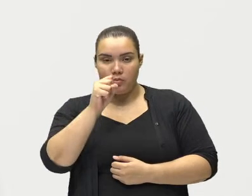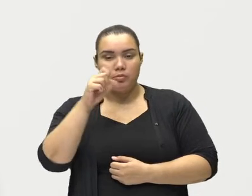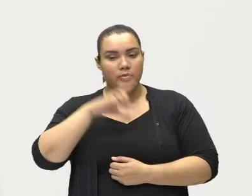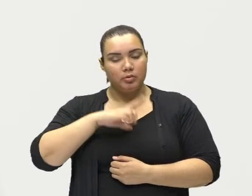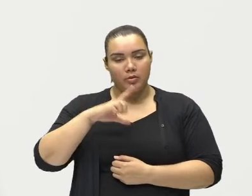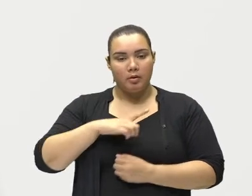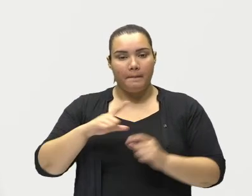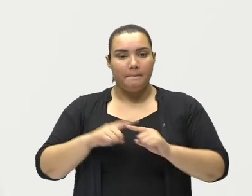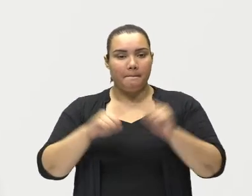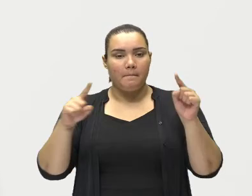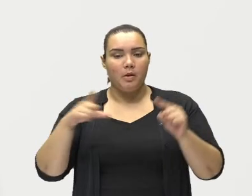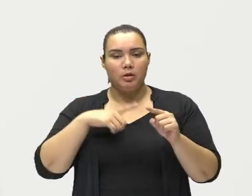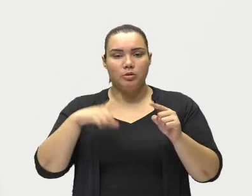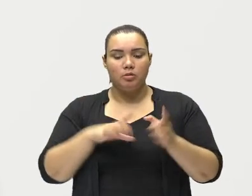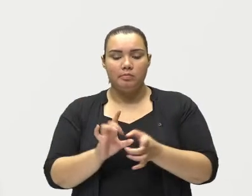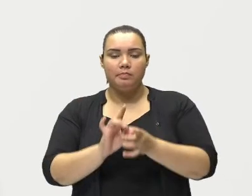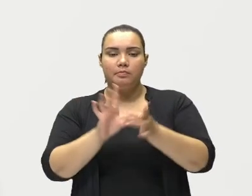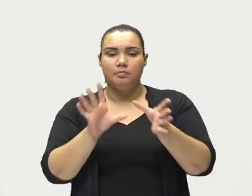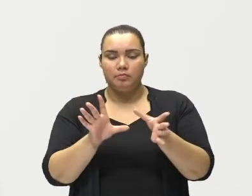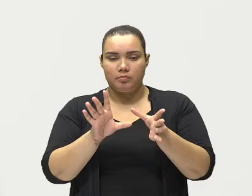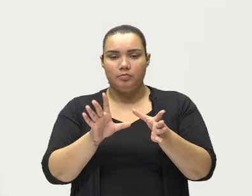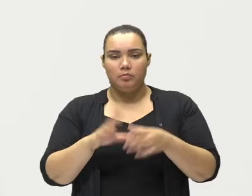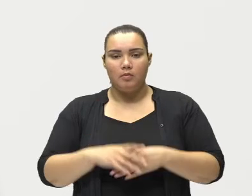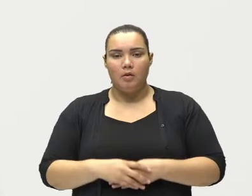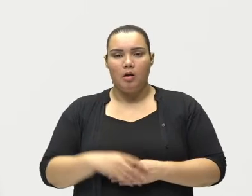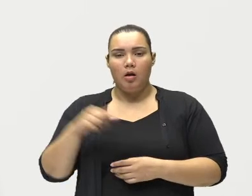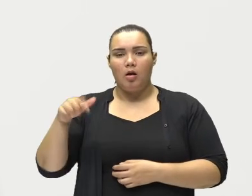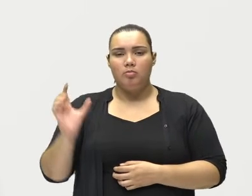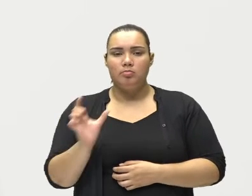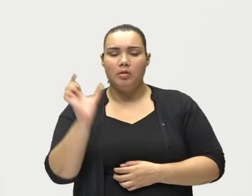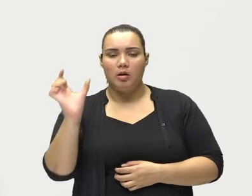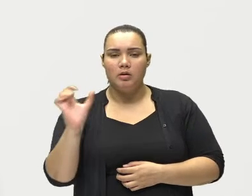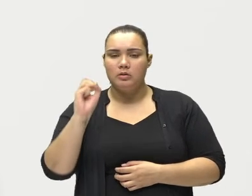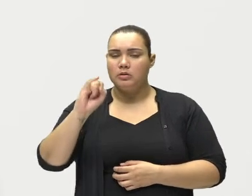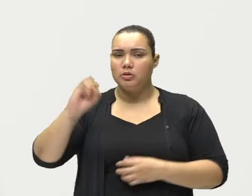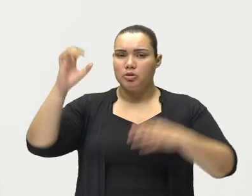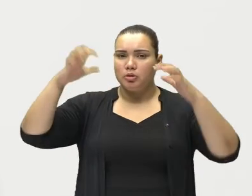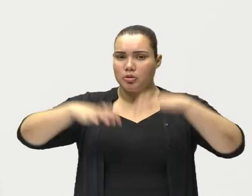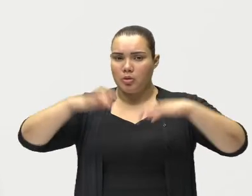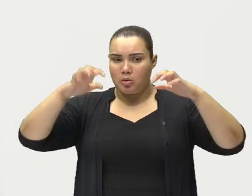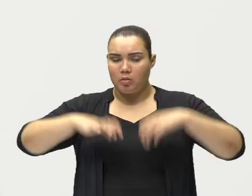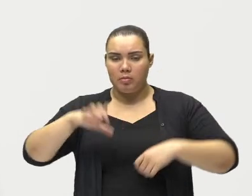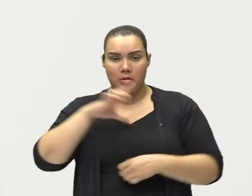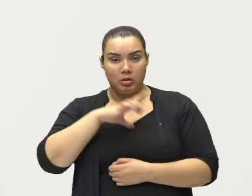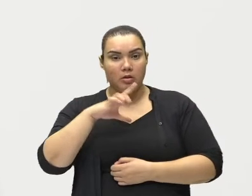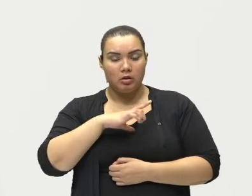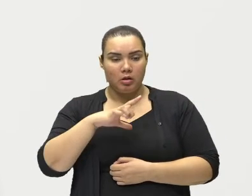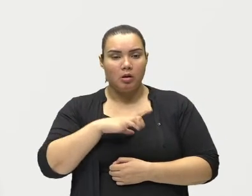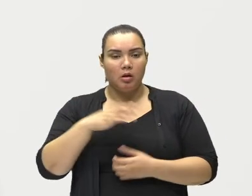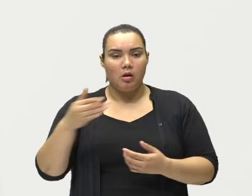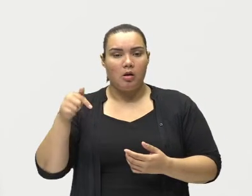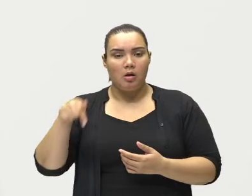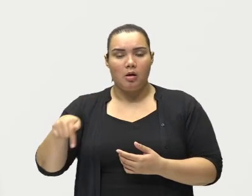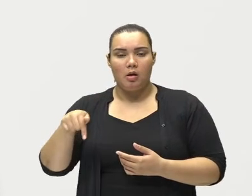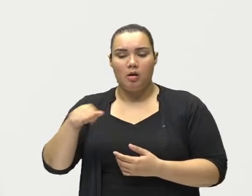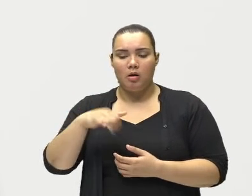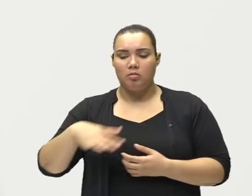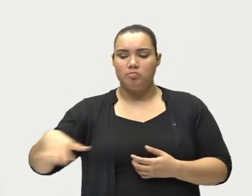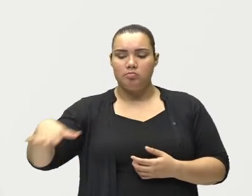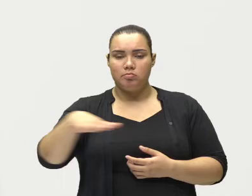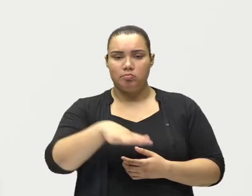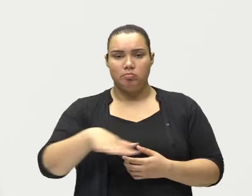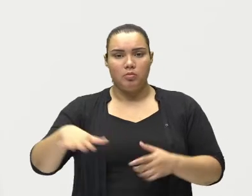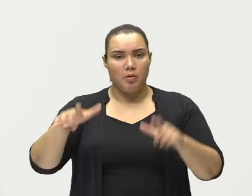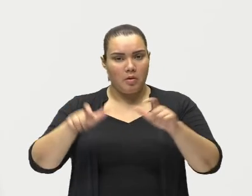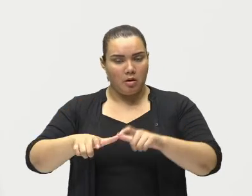né? Mas tem uma concessão. Choveu muito. Se choveu muito, né? Choveu muito nesse campo,